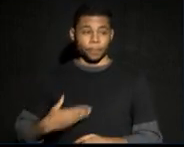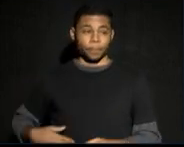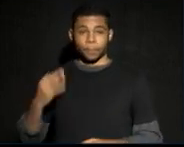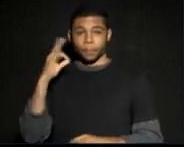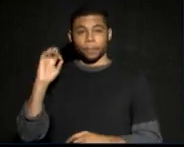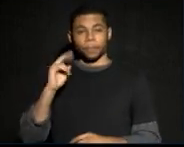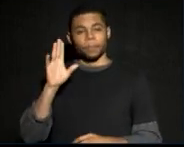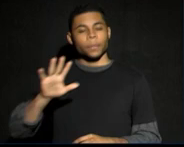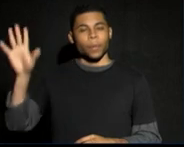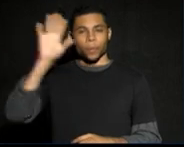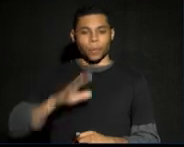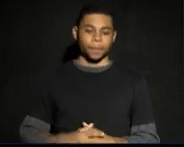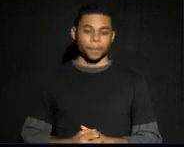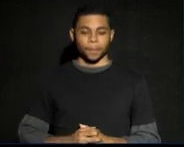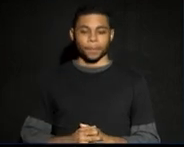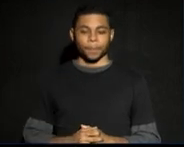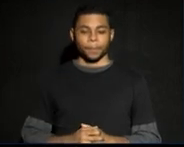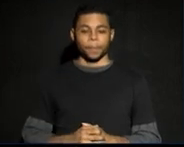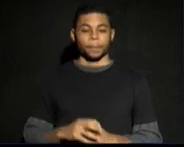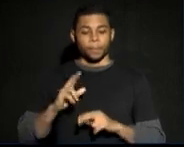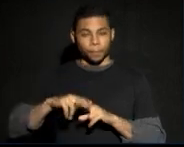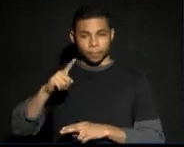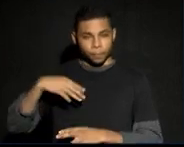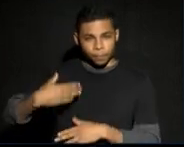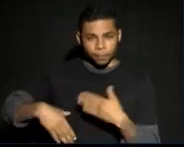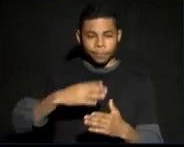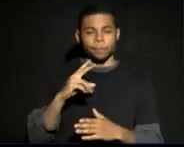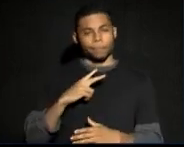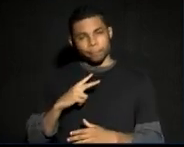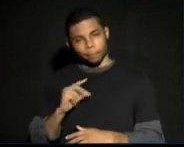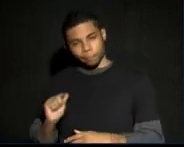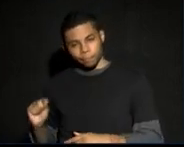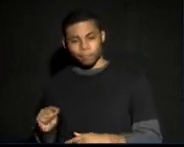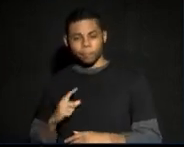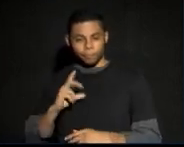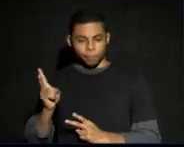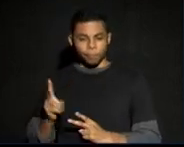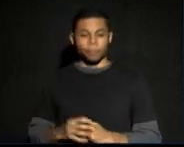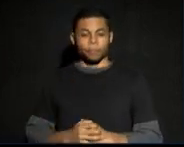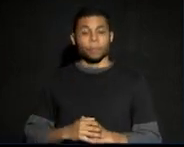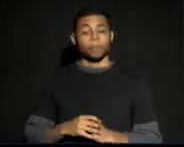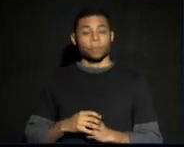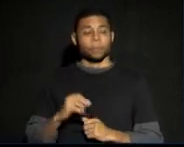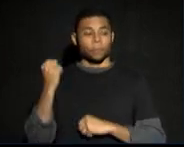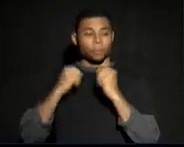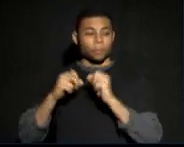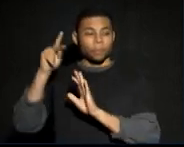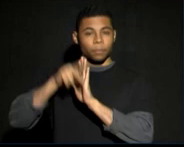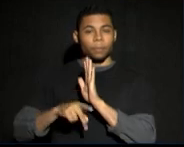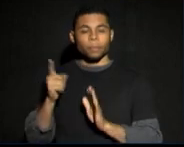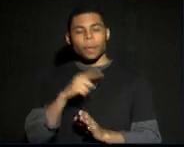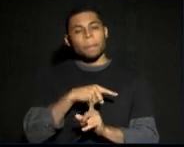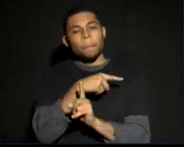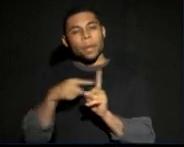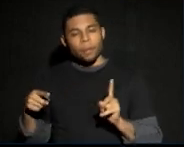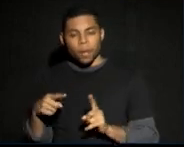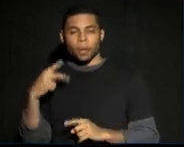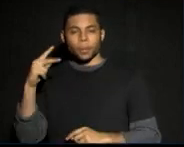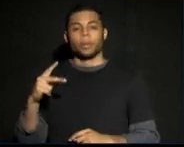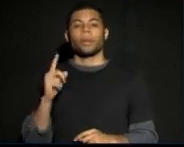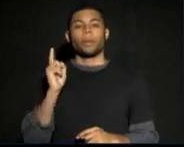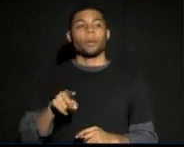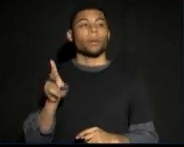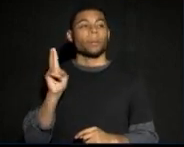governo federal quanto estadual e ao longo desse processo né privatizações E concessões essa fábrica de projeta metade da